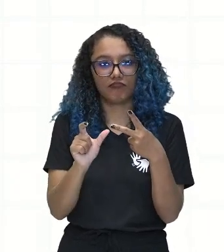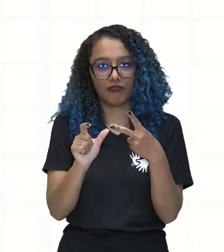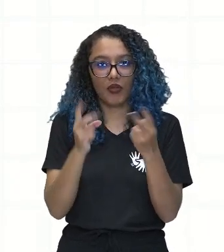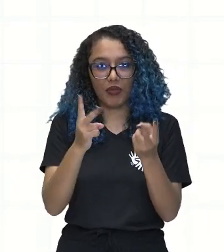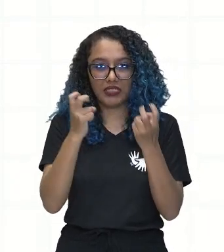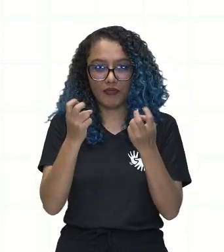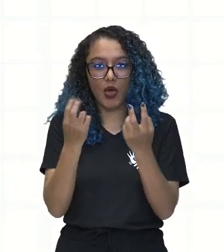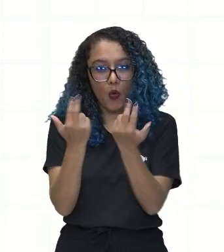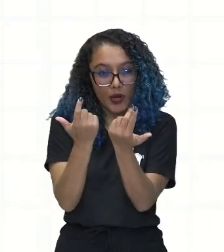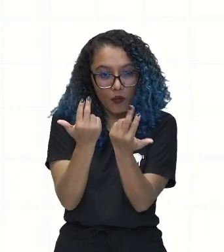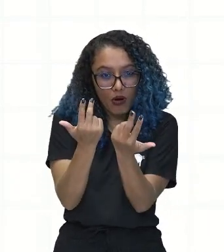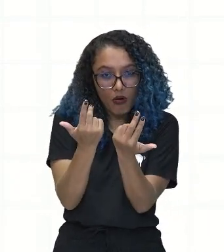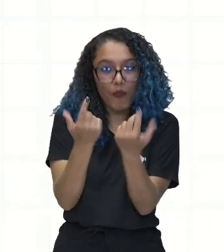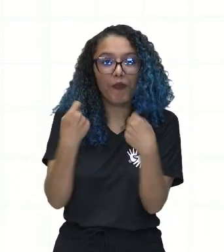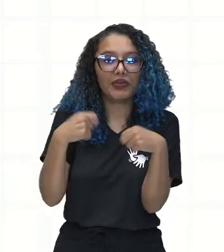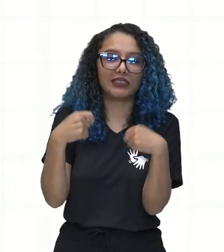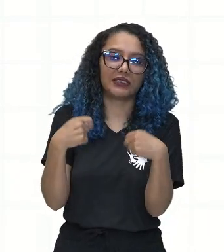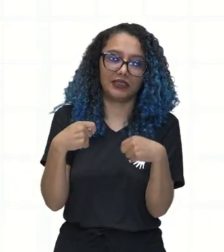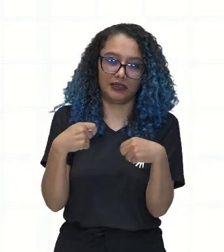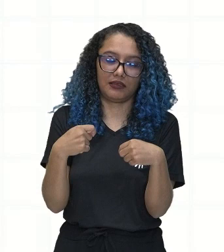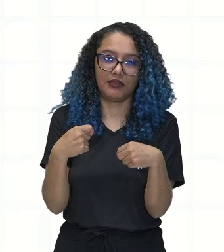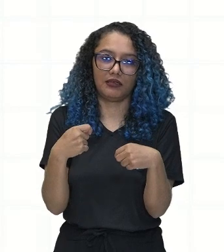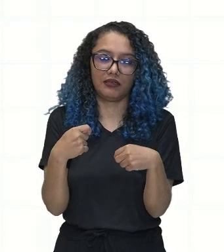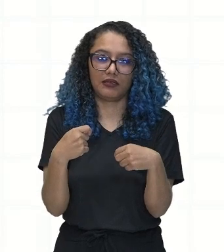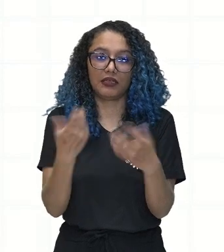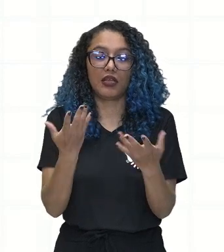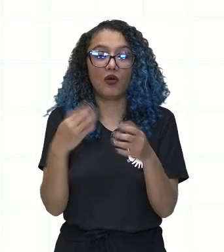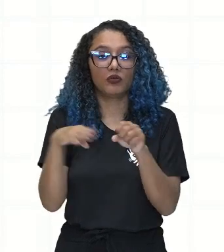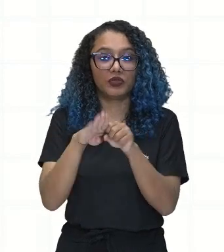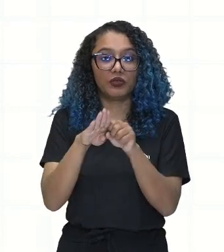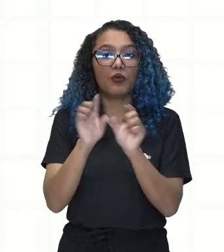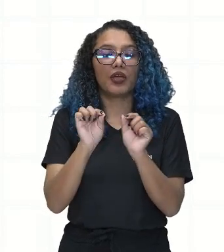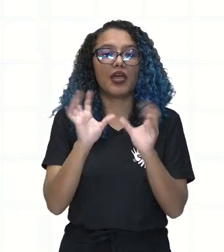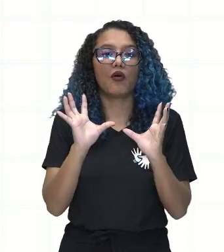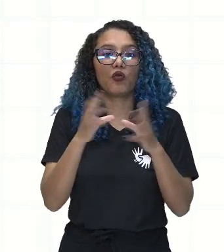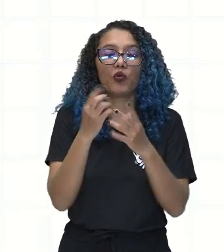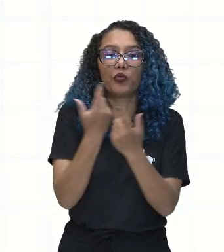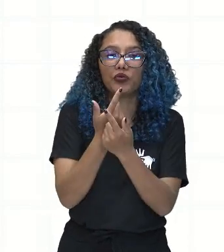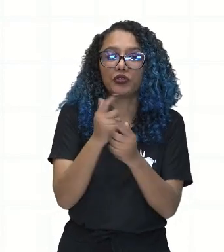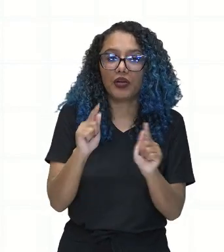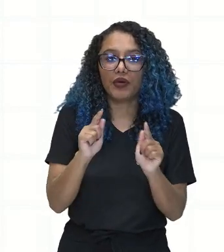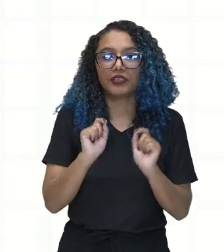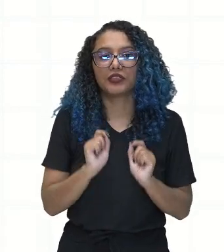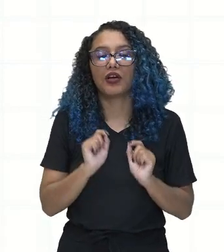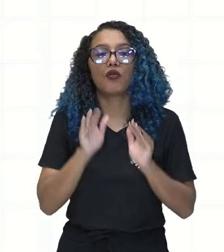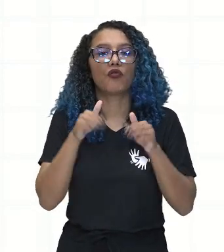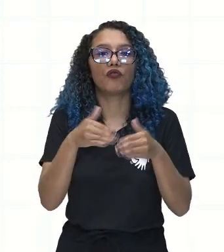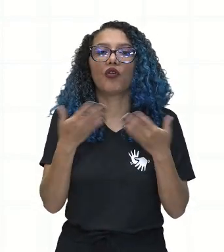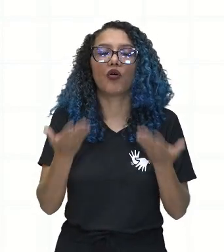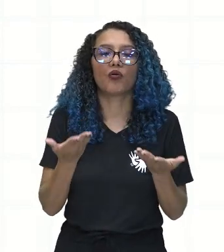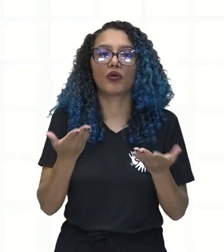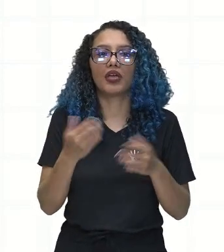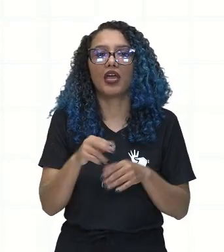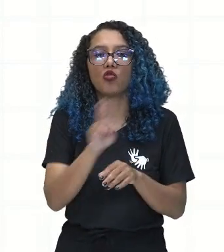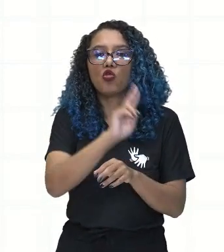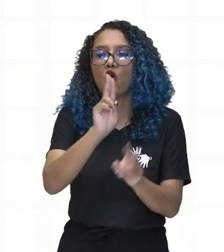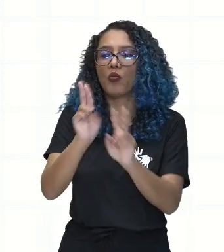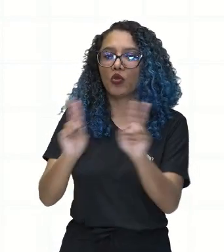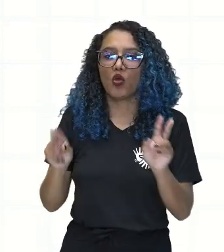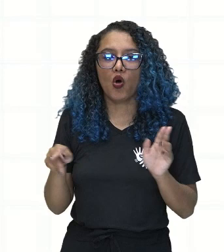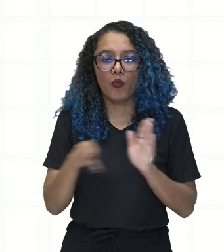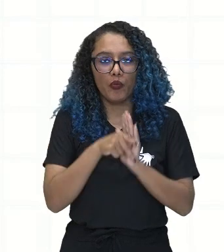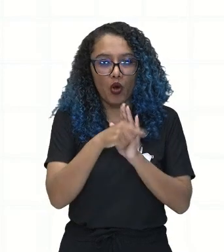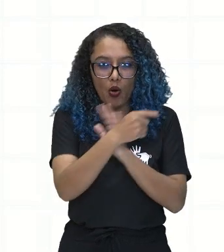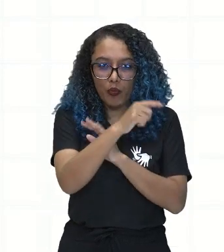suas roupas. Então, o substantivo é a classe de palavras usada para dar nome aos seres, né? Então, vai ser substituindo aí.